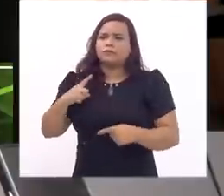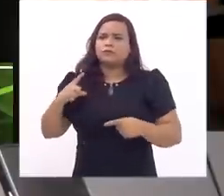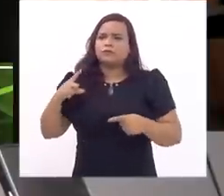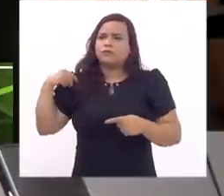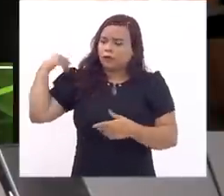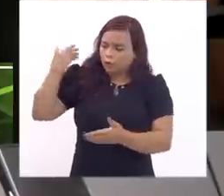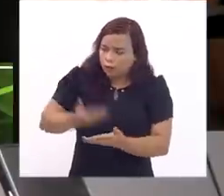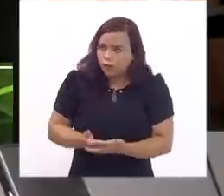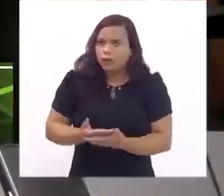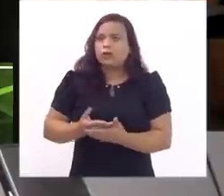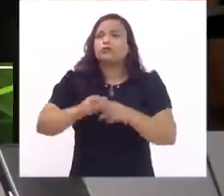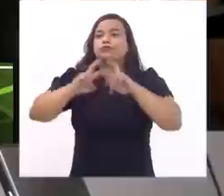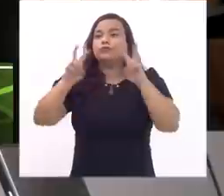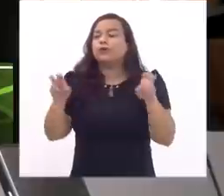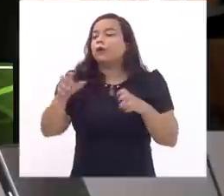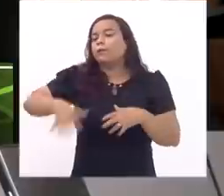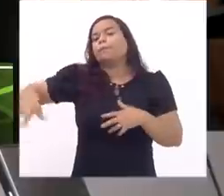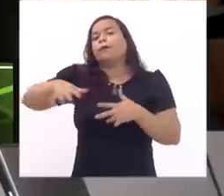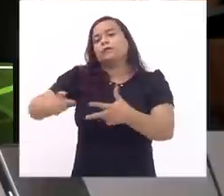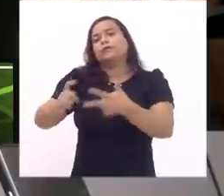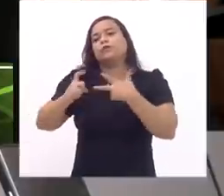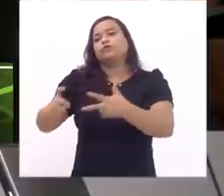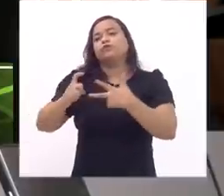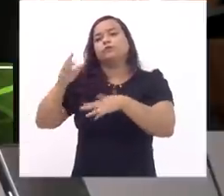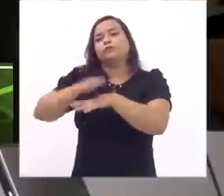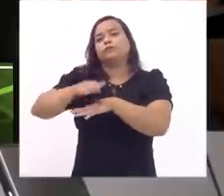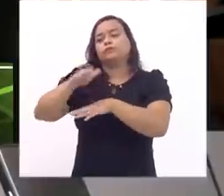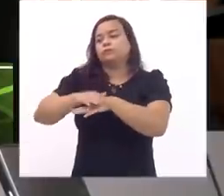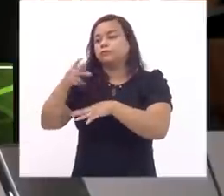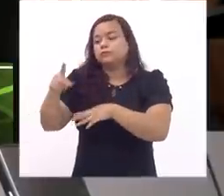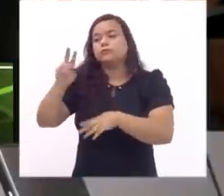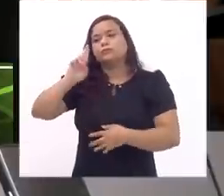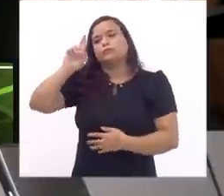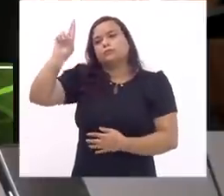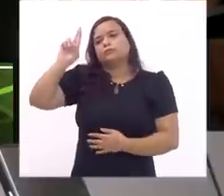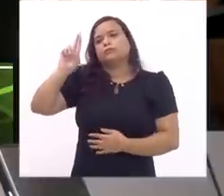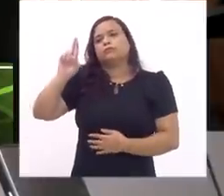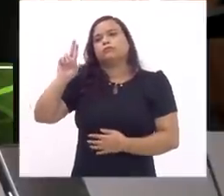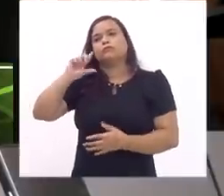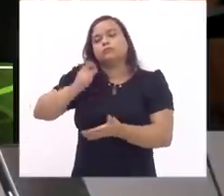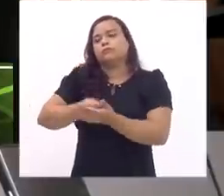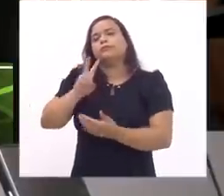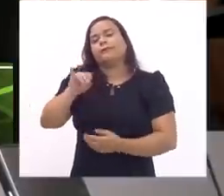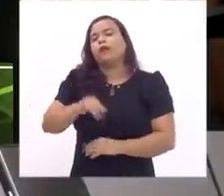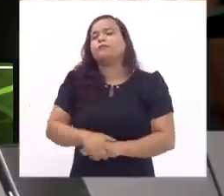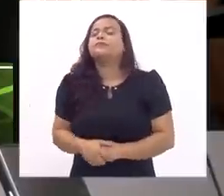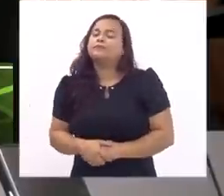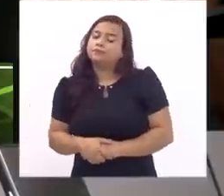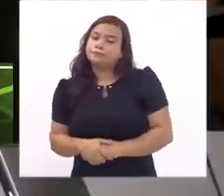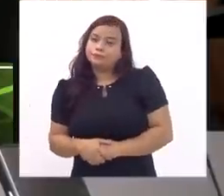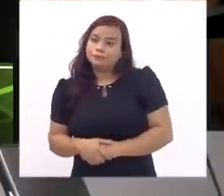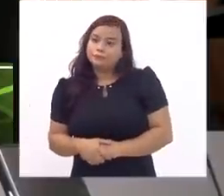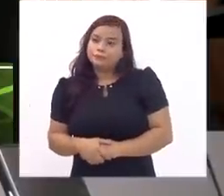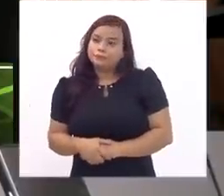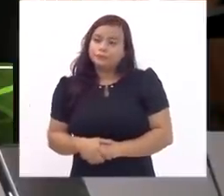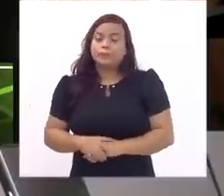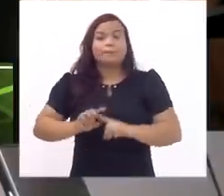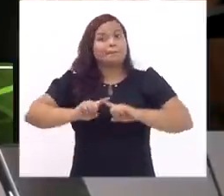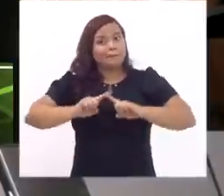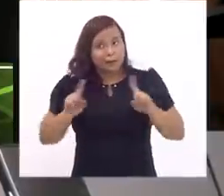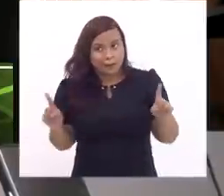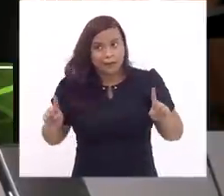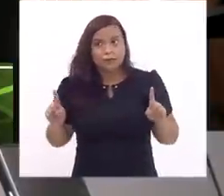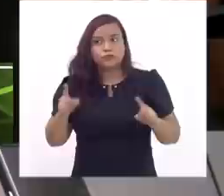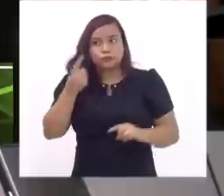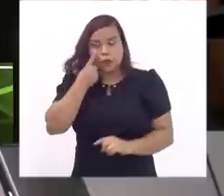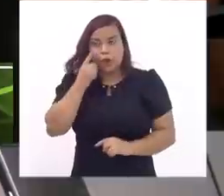talante do Executivo. O Executivo é que vai definir. Mas, senhor presidente, veja